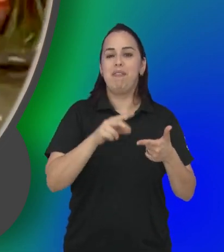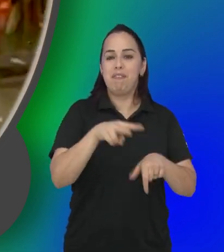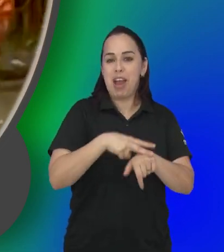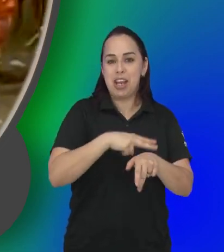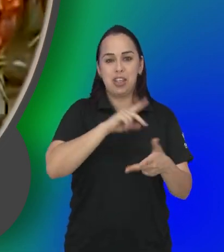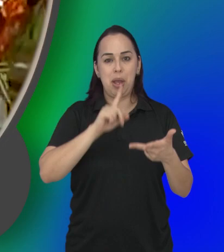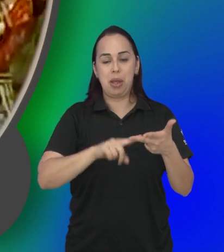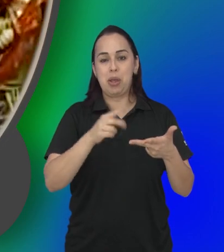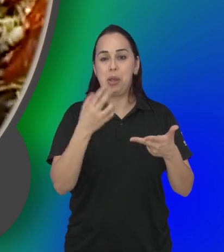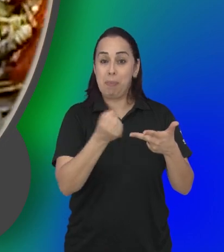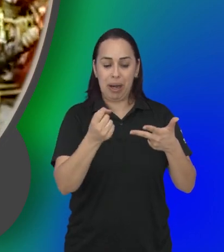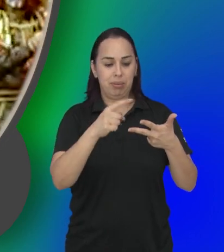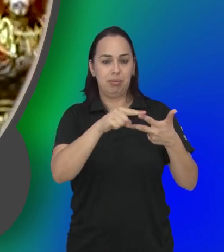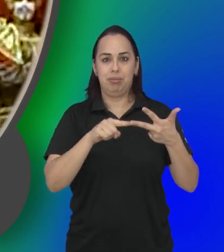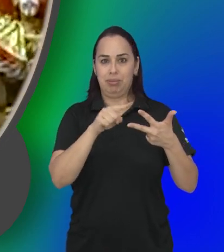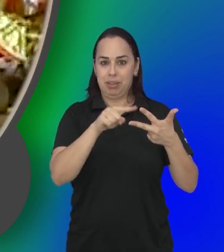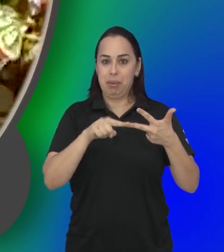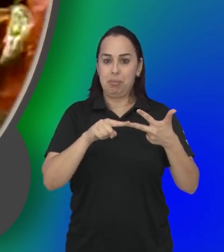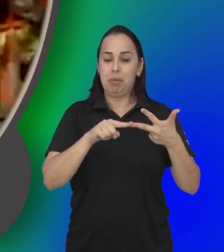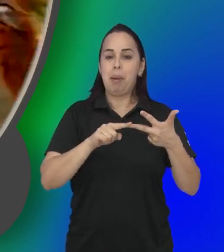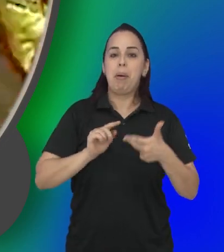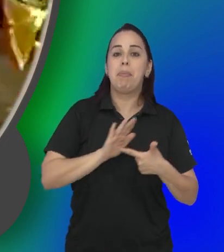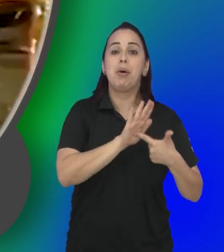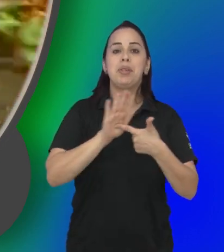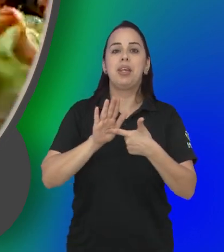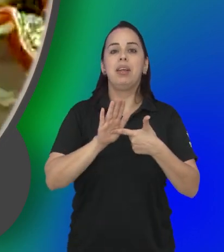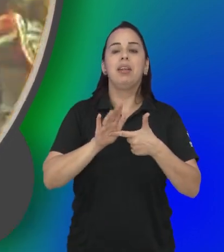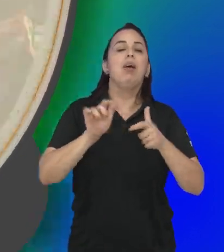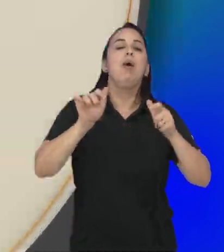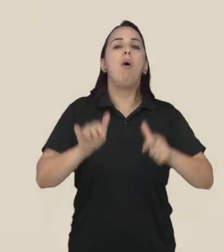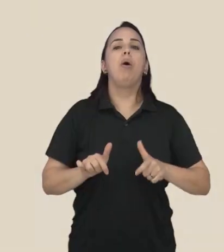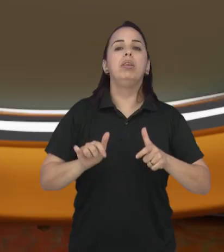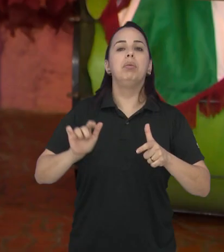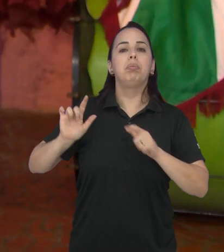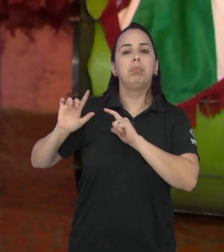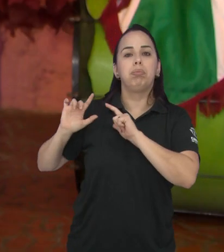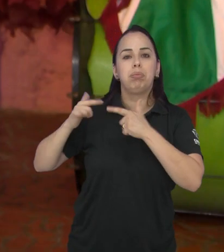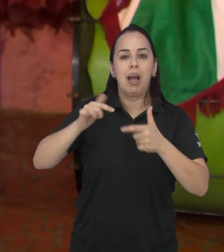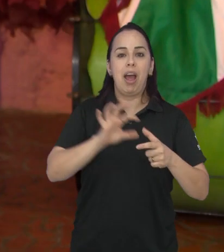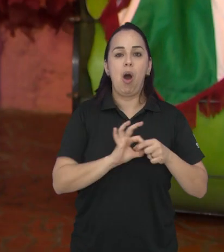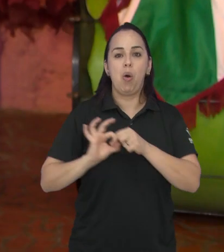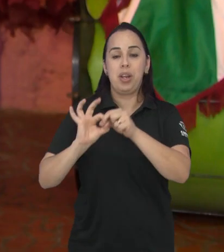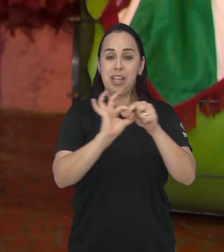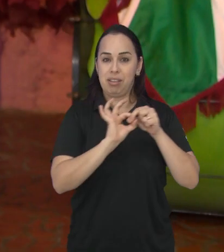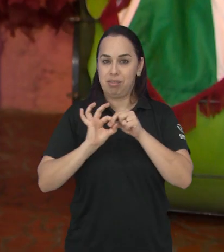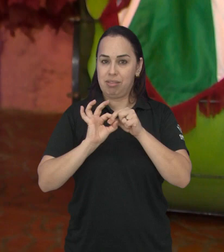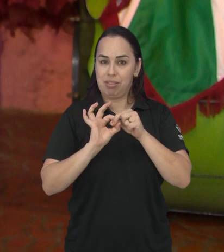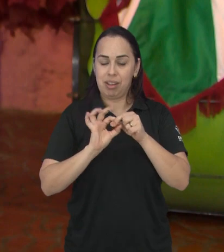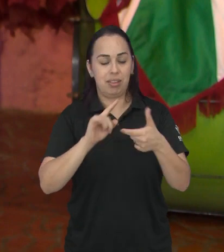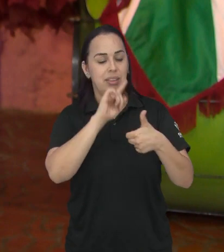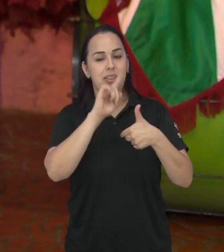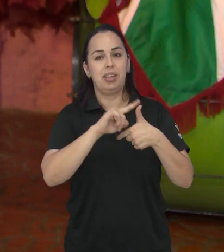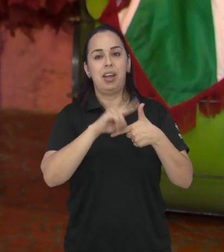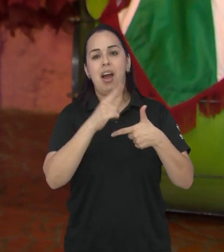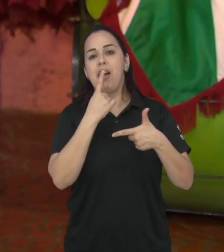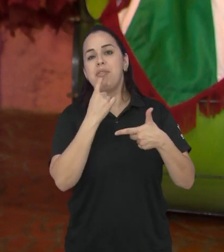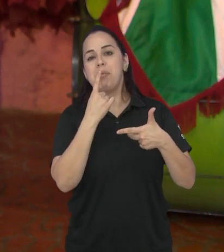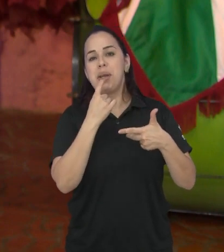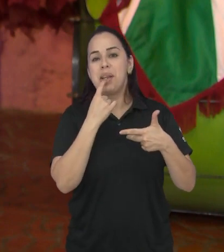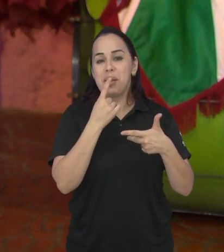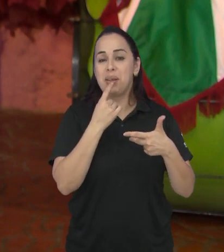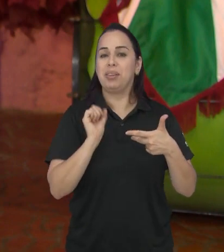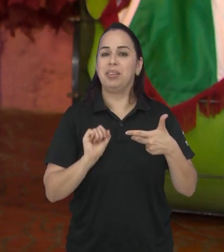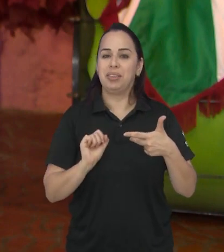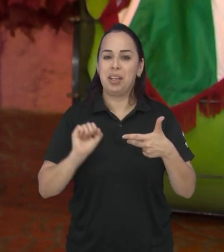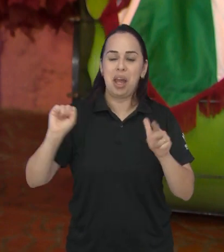verde e branco. O verde e o branco para mostrar da onde a gente veio, que era a Unidos da Vila, que é verde e branco, e o